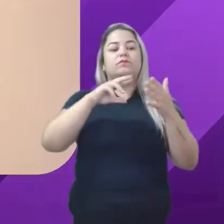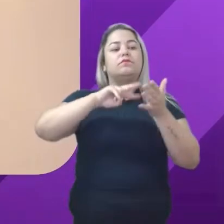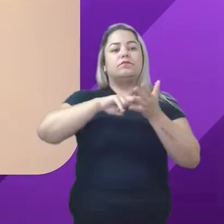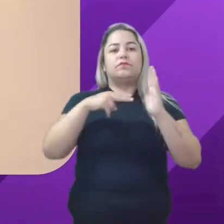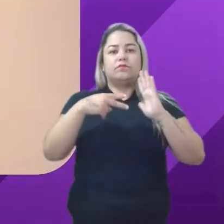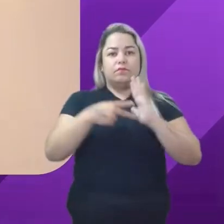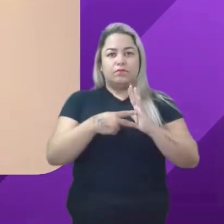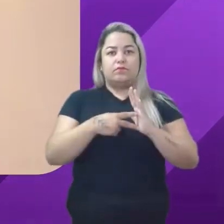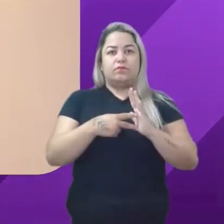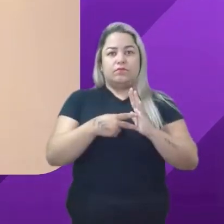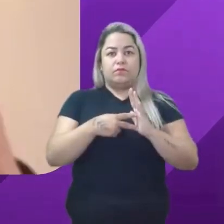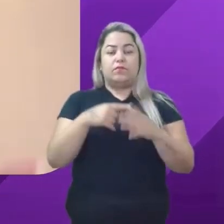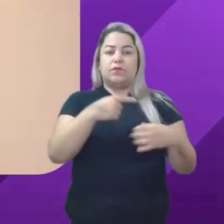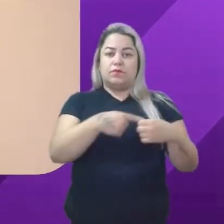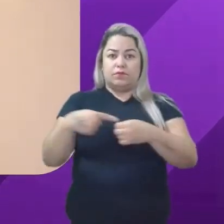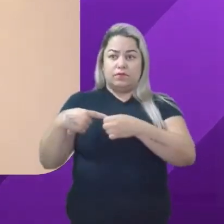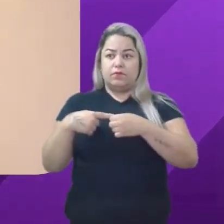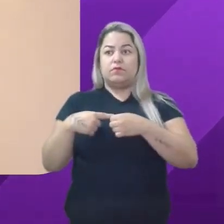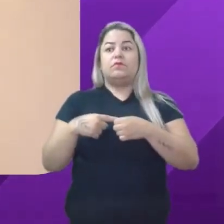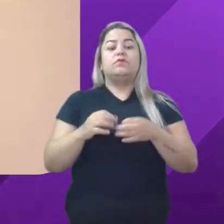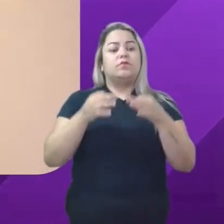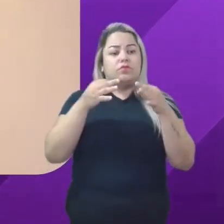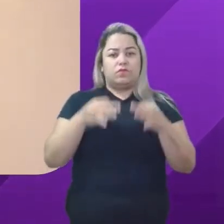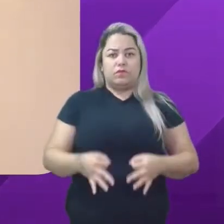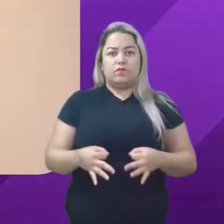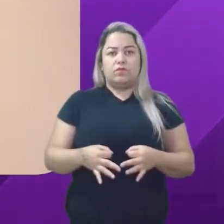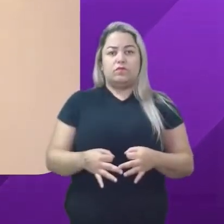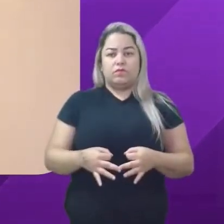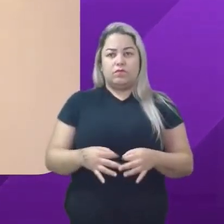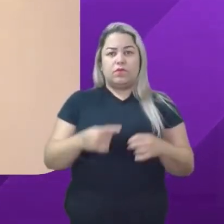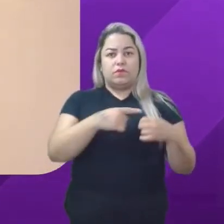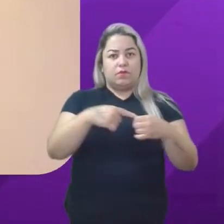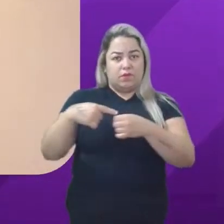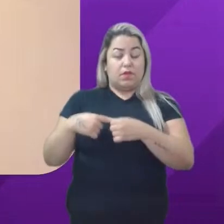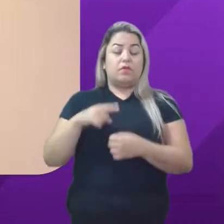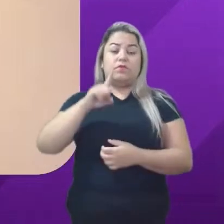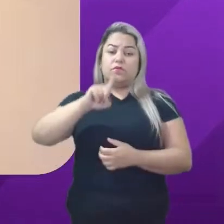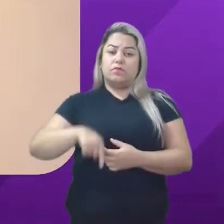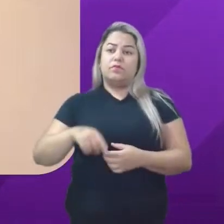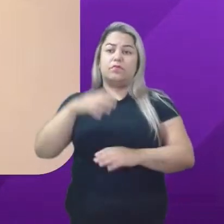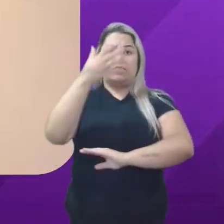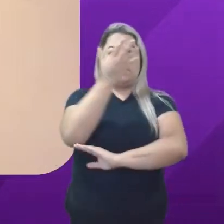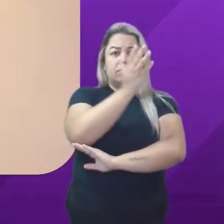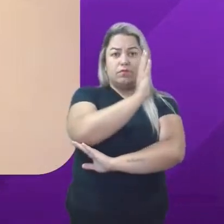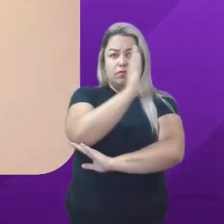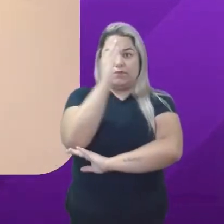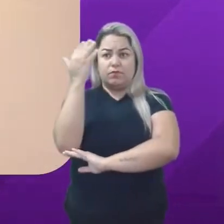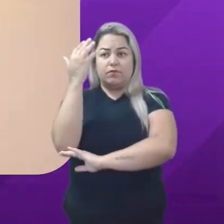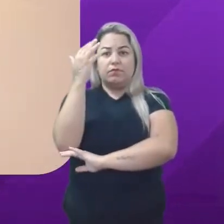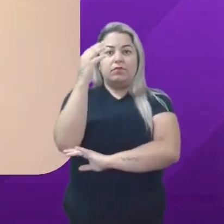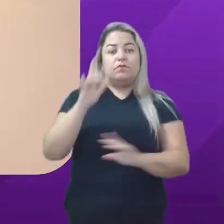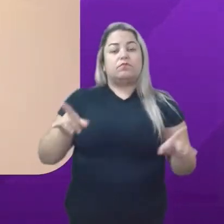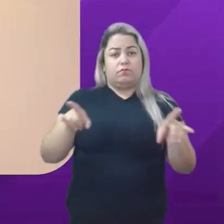esse direito à cidade. É uma cidade que seja justa, é uma cidade que seja ambientalmente sustentável.